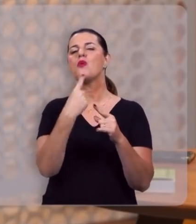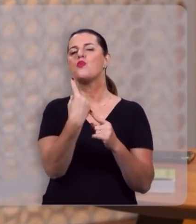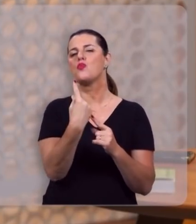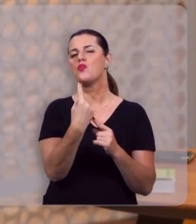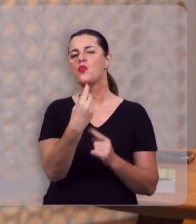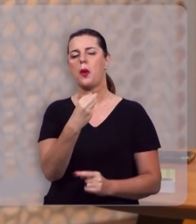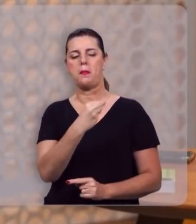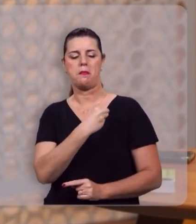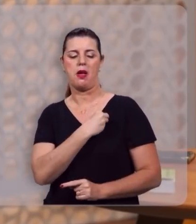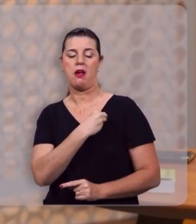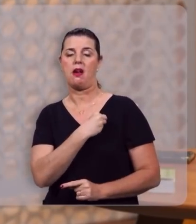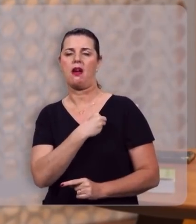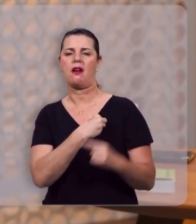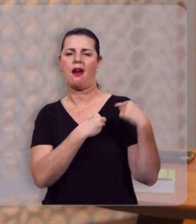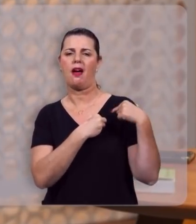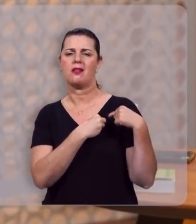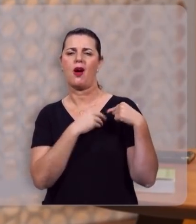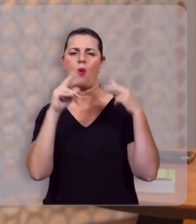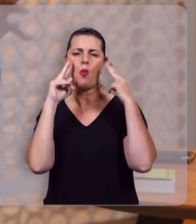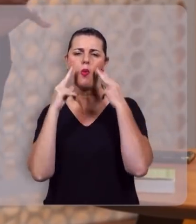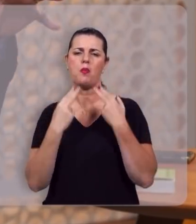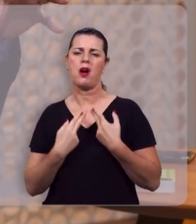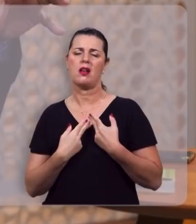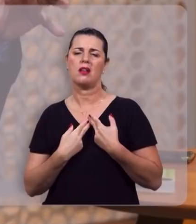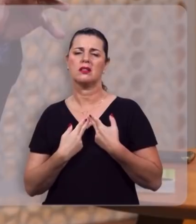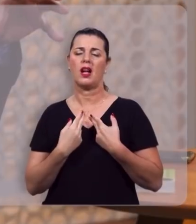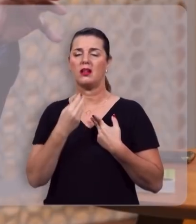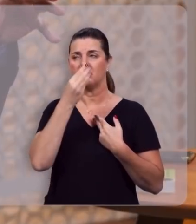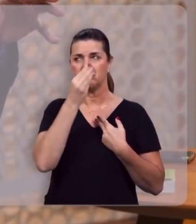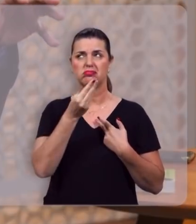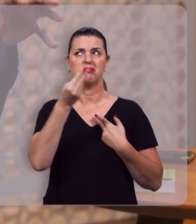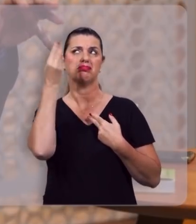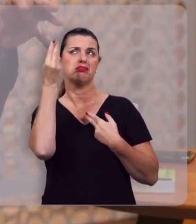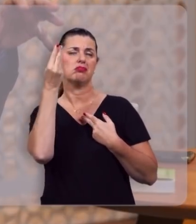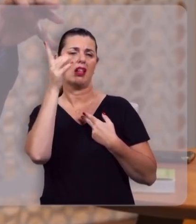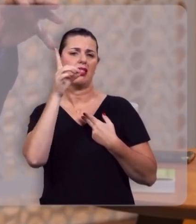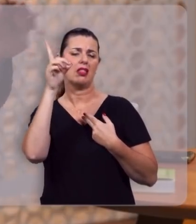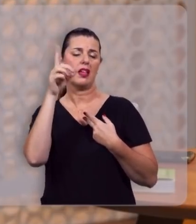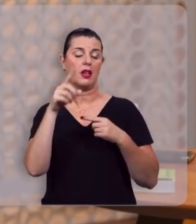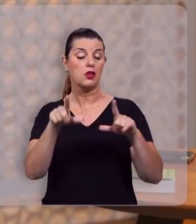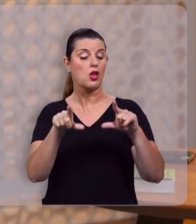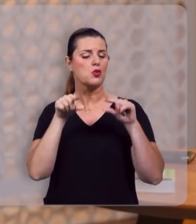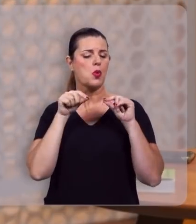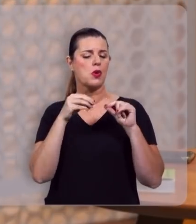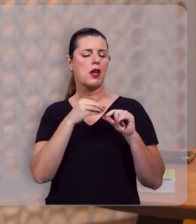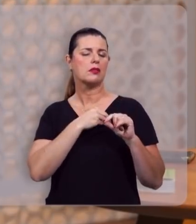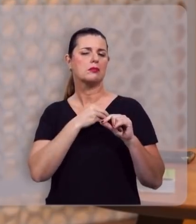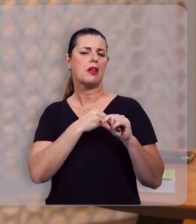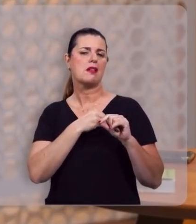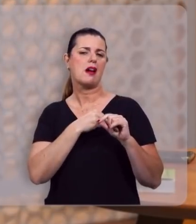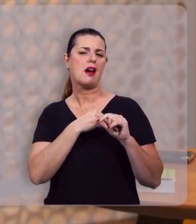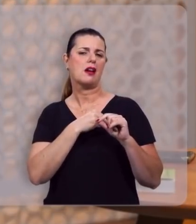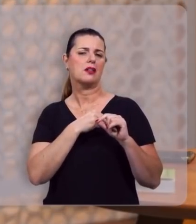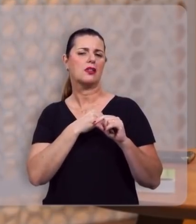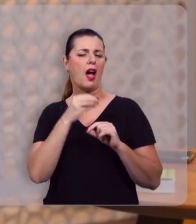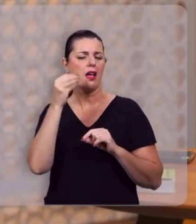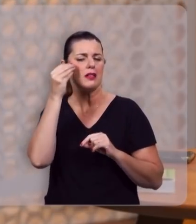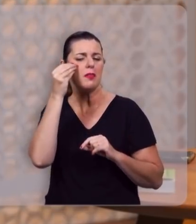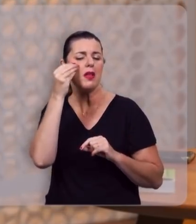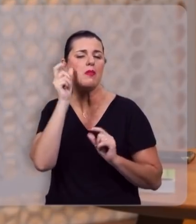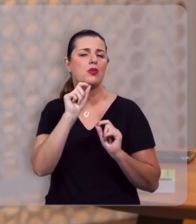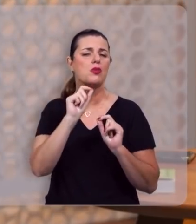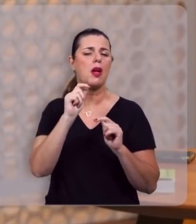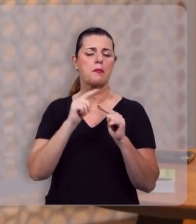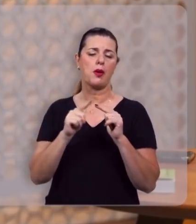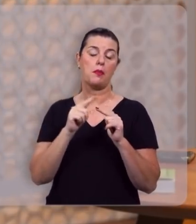essa bifurcação de opção da humanidade, deixando de lado Deus, optando por isso e experimentando esse caos. E